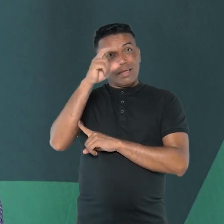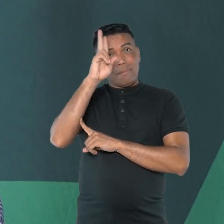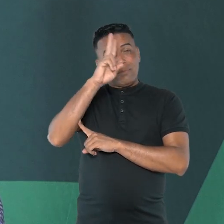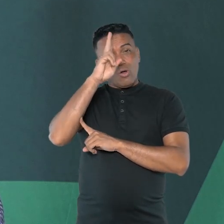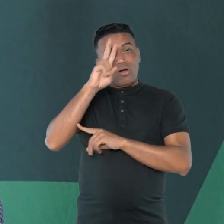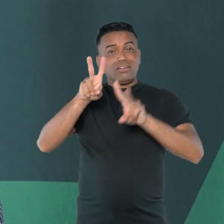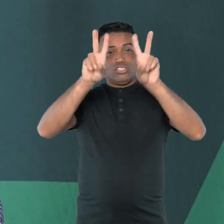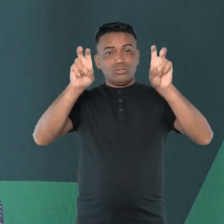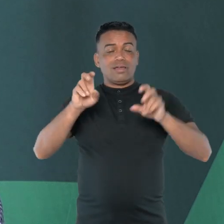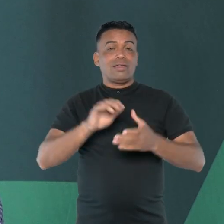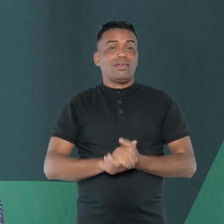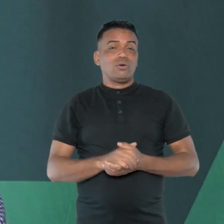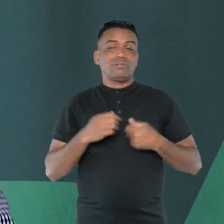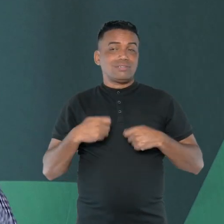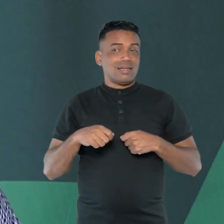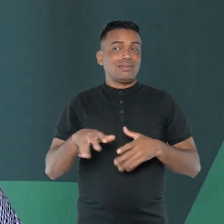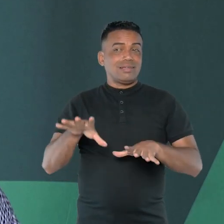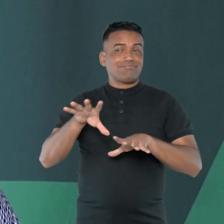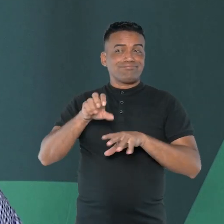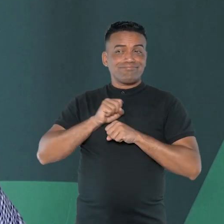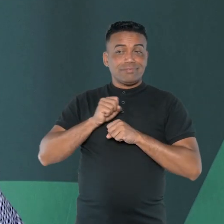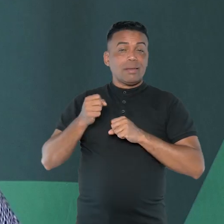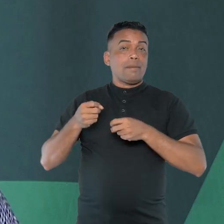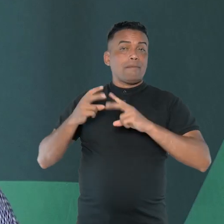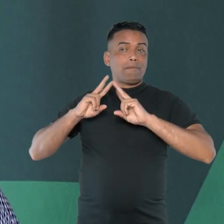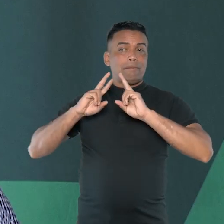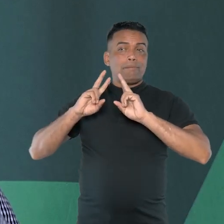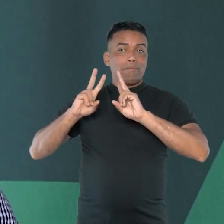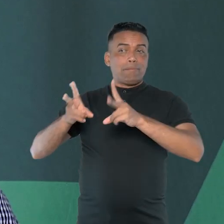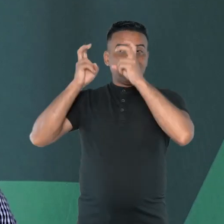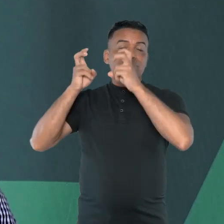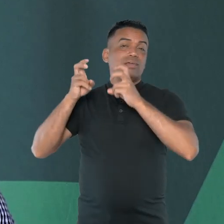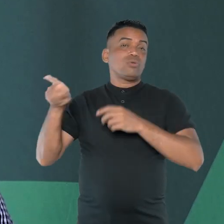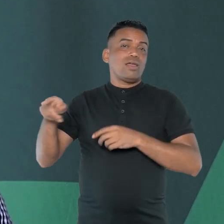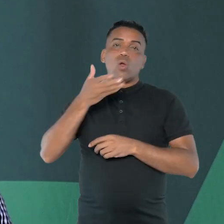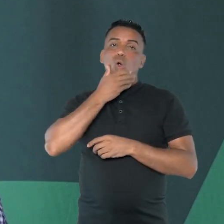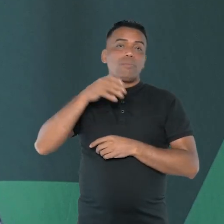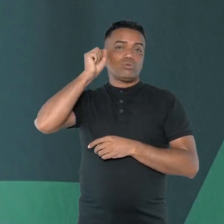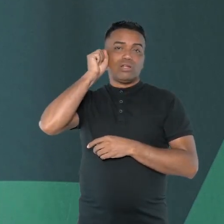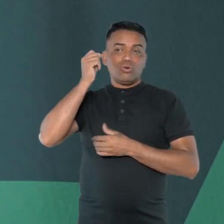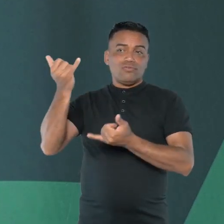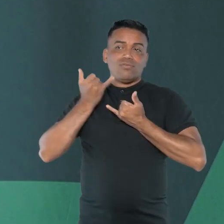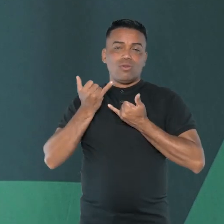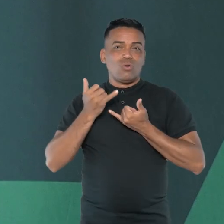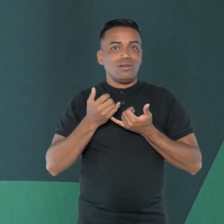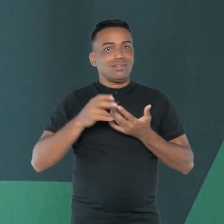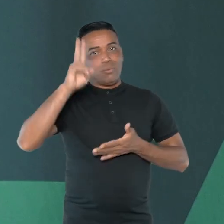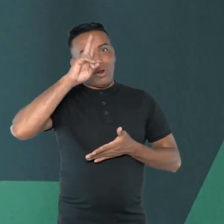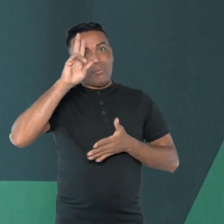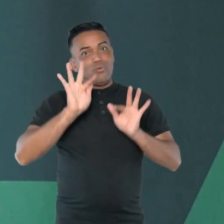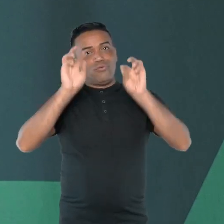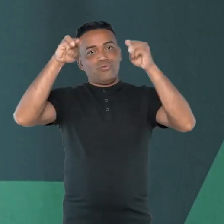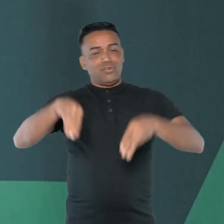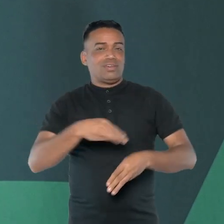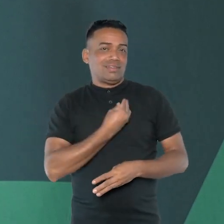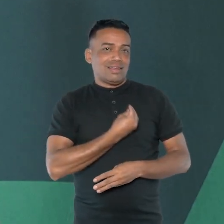são Eu deveria ter escutado o que me disse o escutador. Então, é um trecho das memórias dela, que foram publicadas no final da vida dela, no